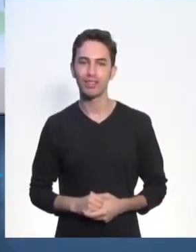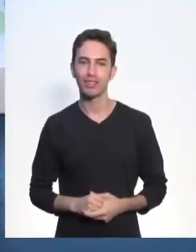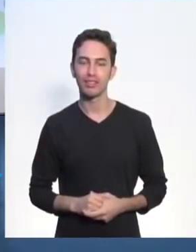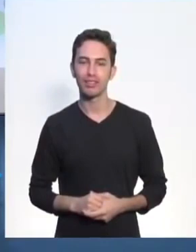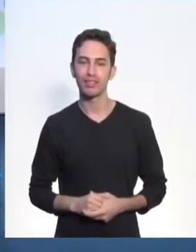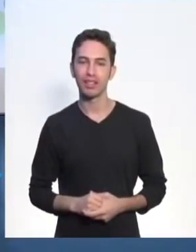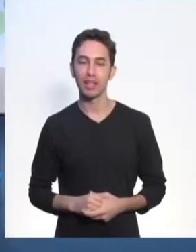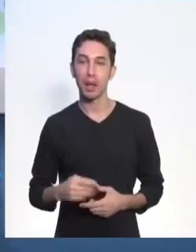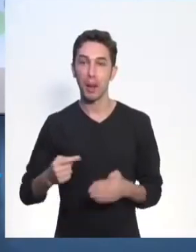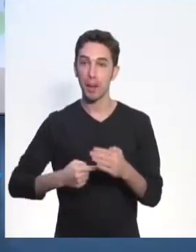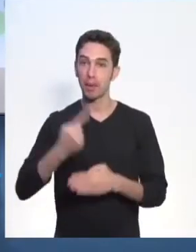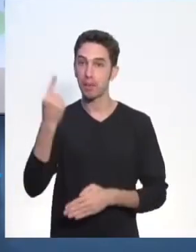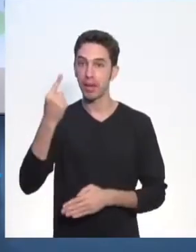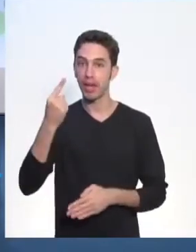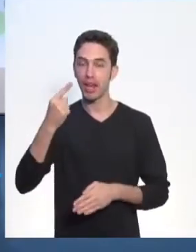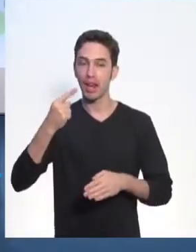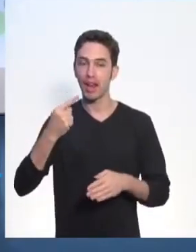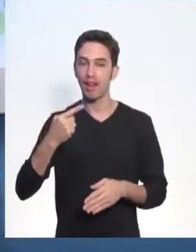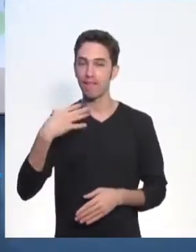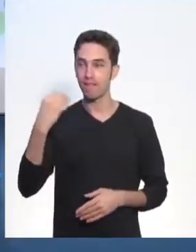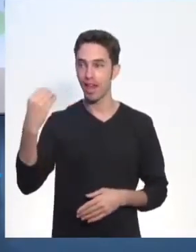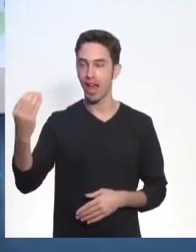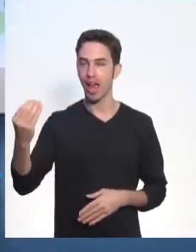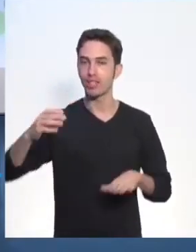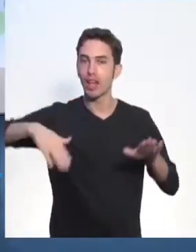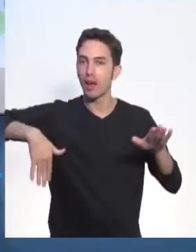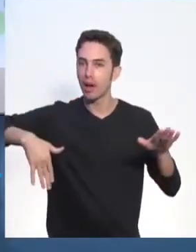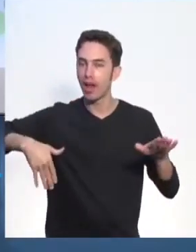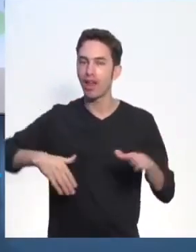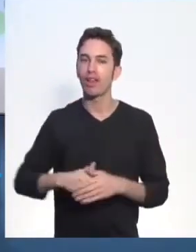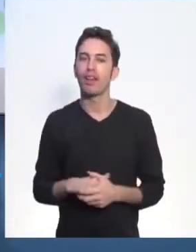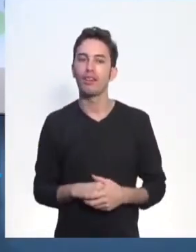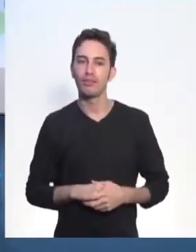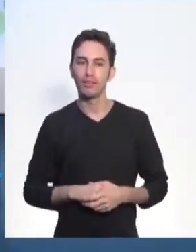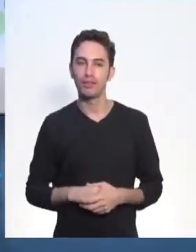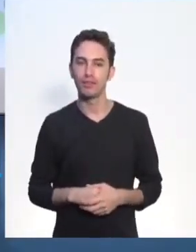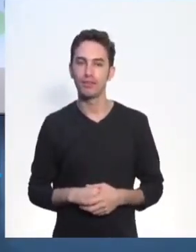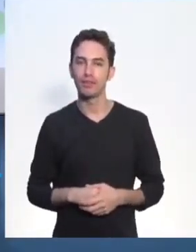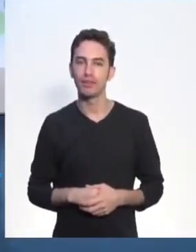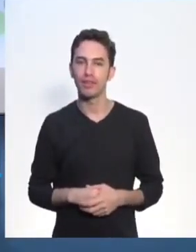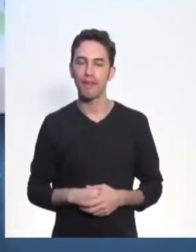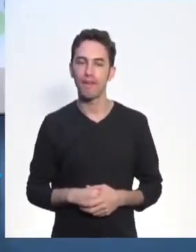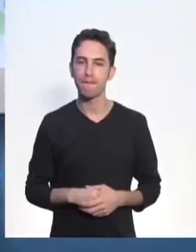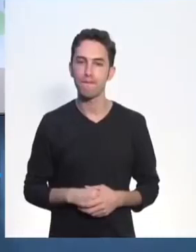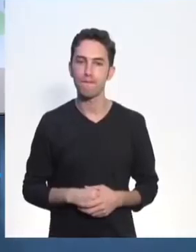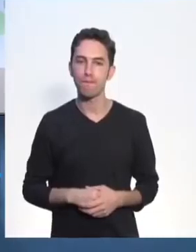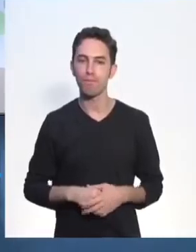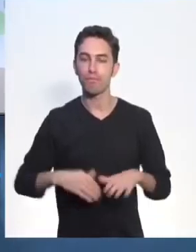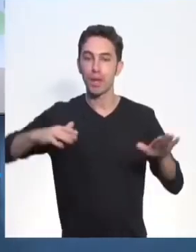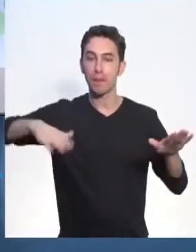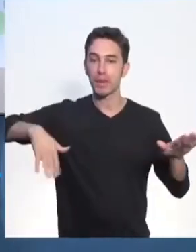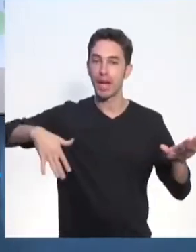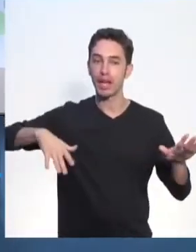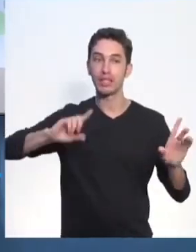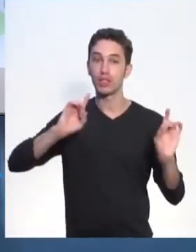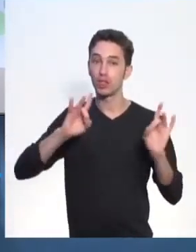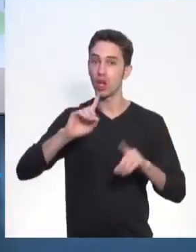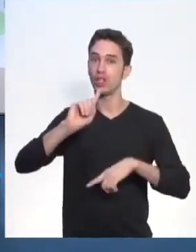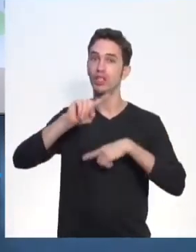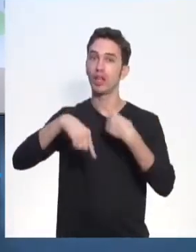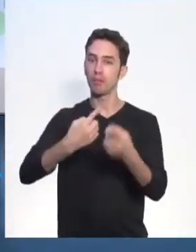Primeira viagem à praia. Mateus, ao completar. Tá. Praia, só